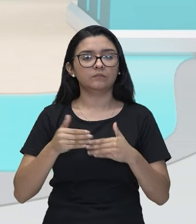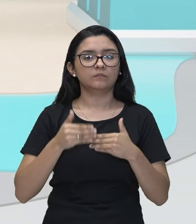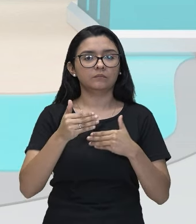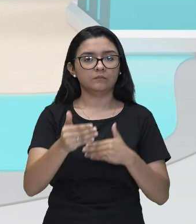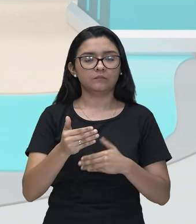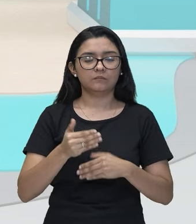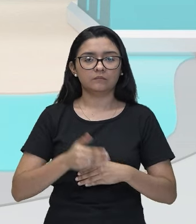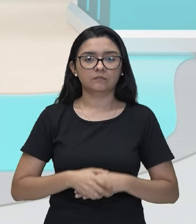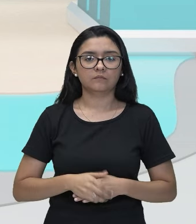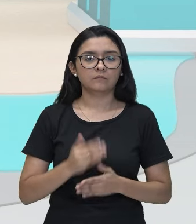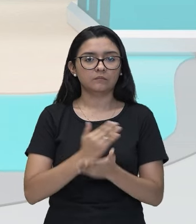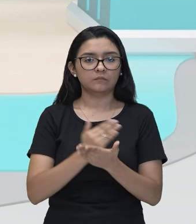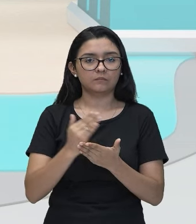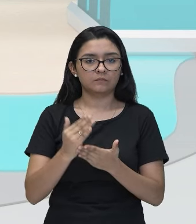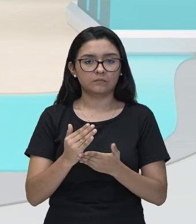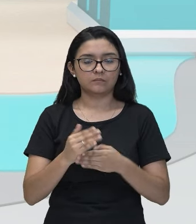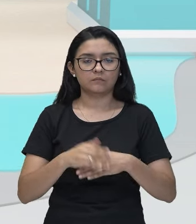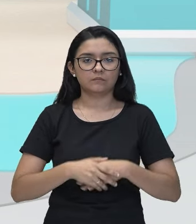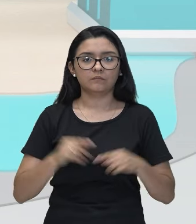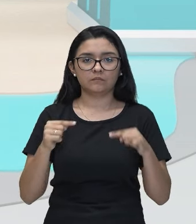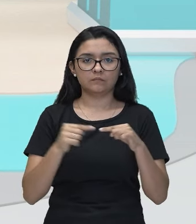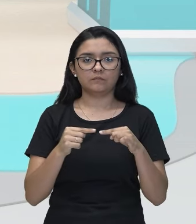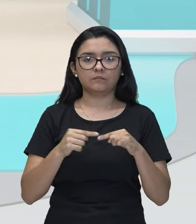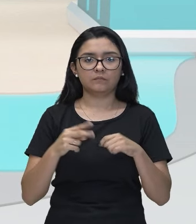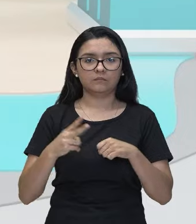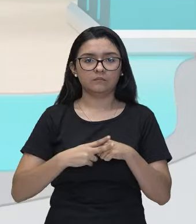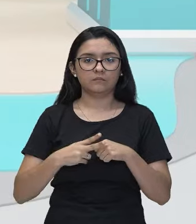começar a nossa aula aí sobre concordância